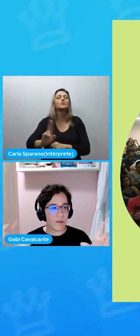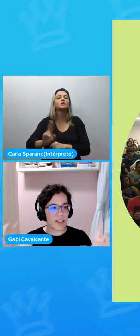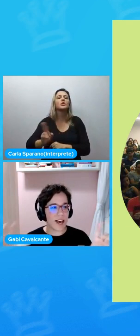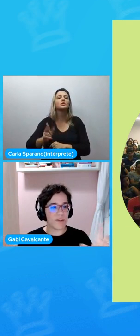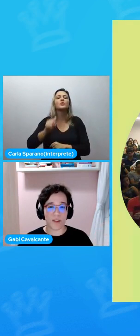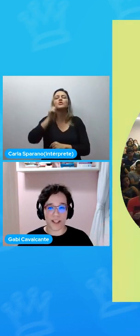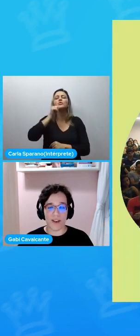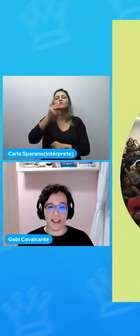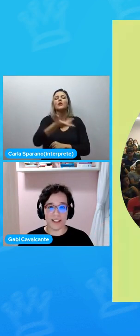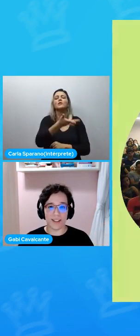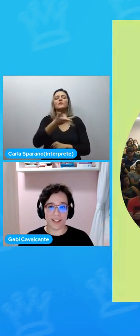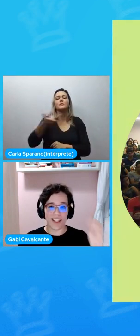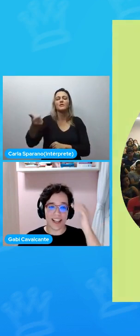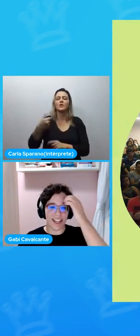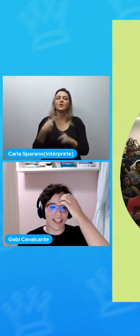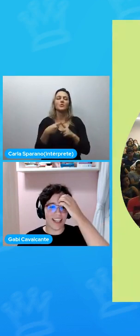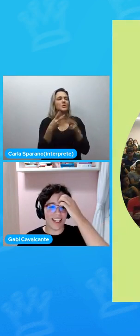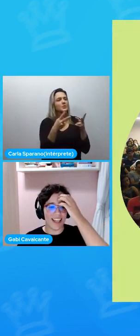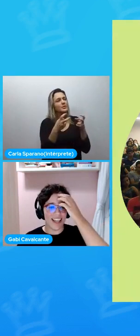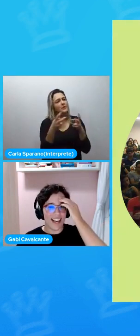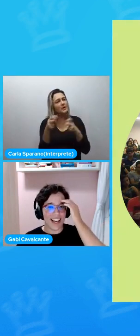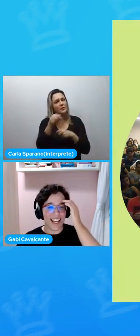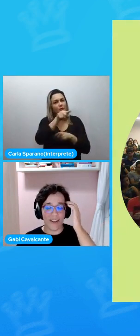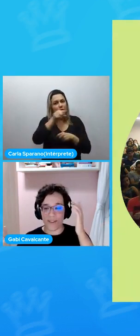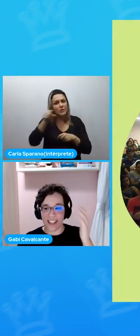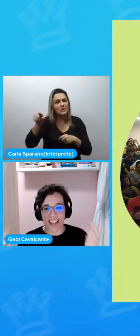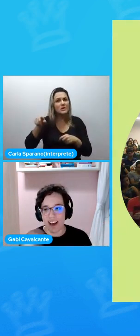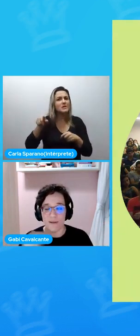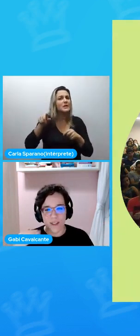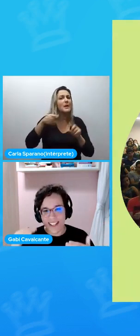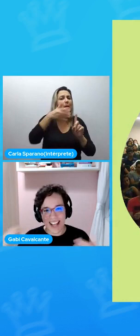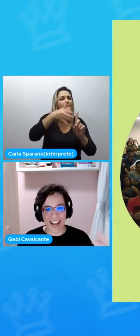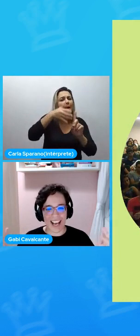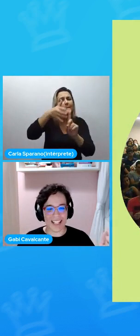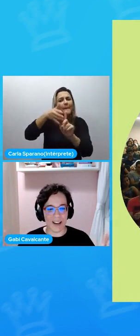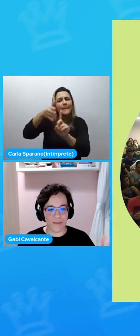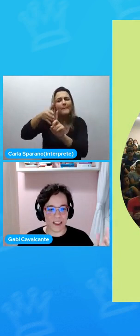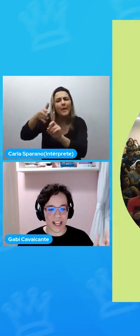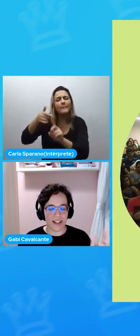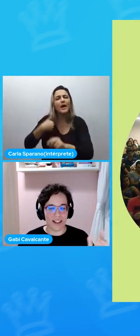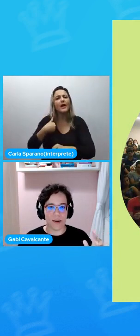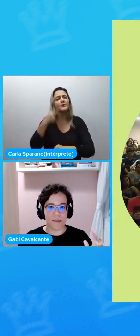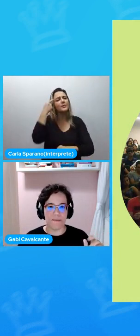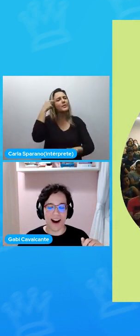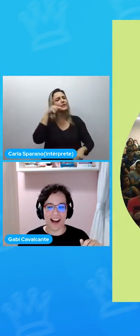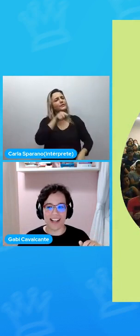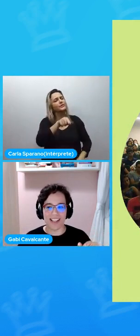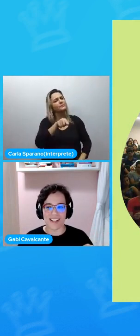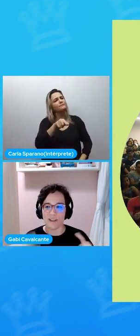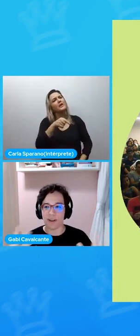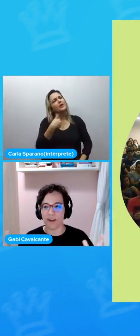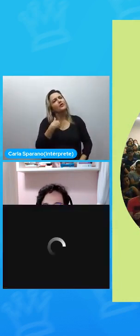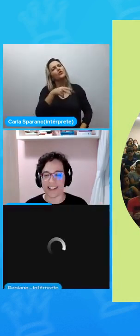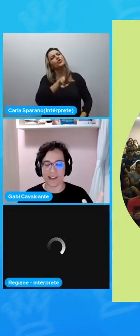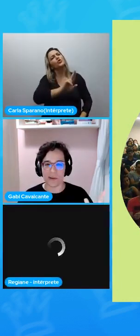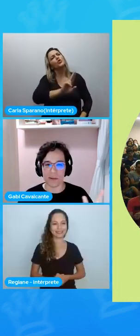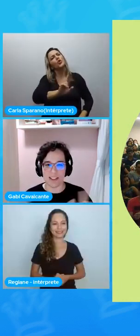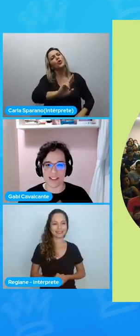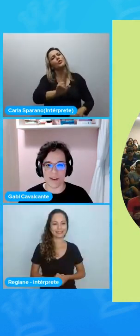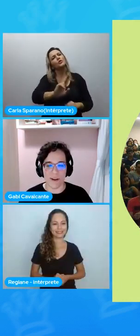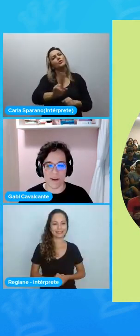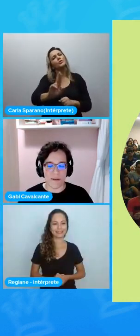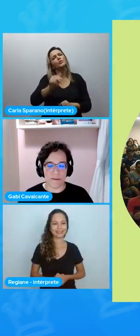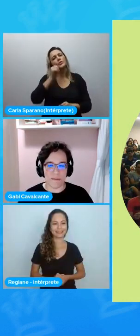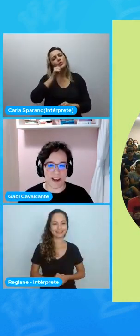Eu observo vocês falando. E aí, eu fiquei assim, eu vou citar cada uma delas. Mas eu fiquei com medo de esquecer